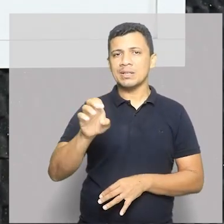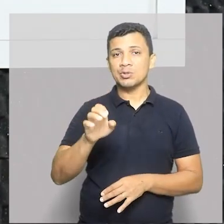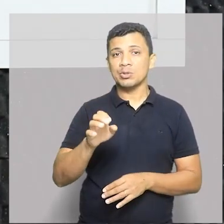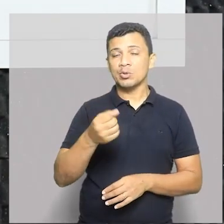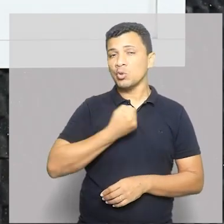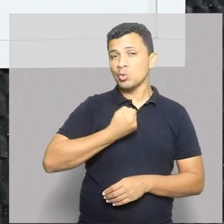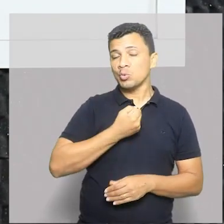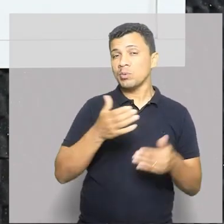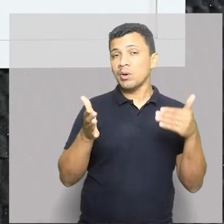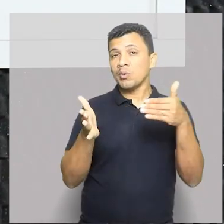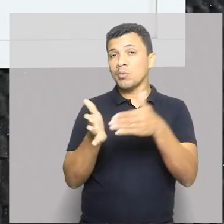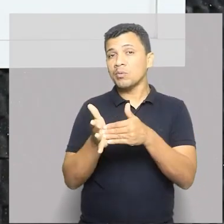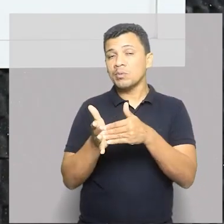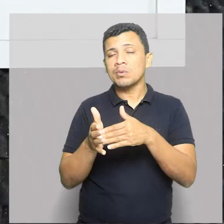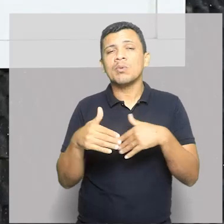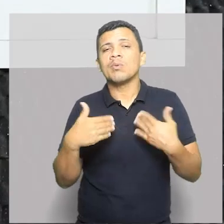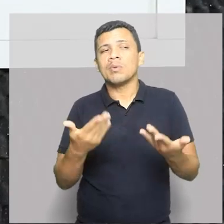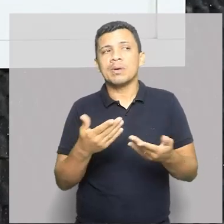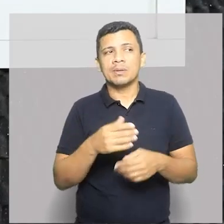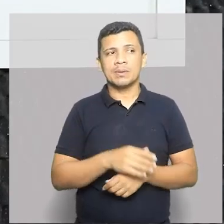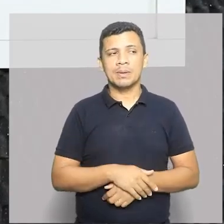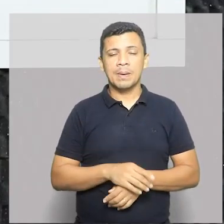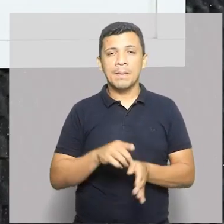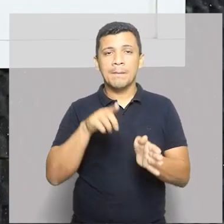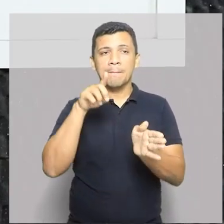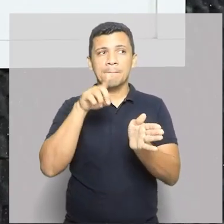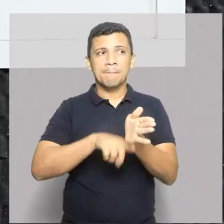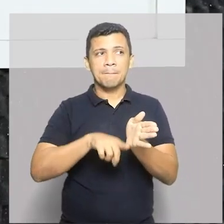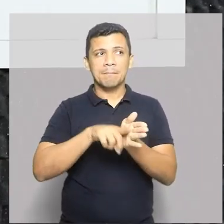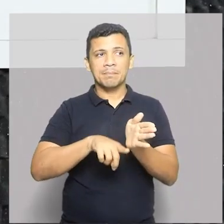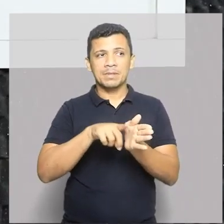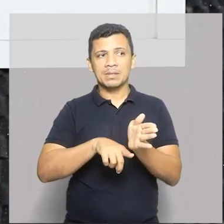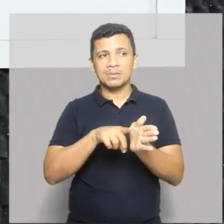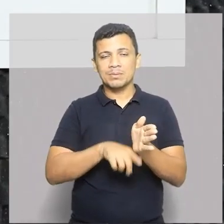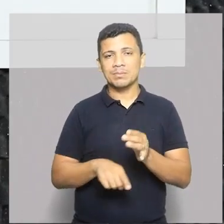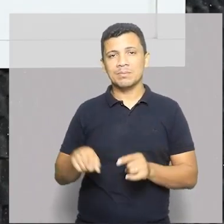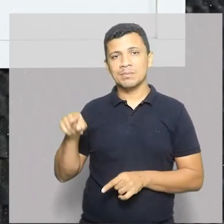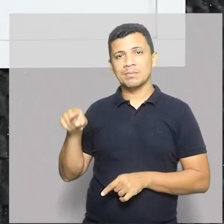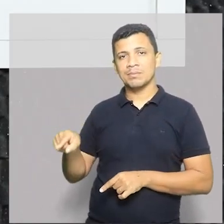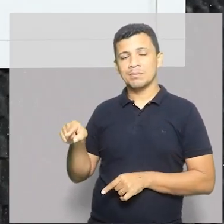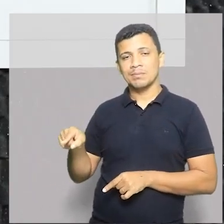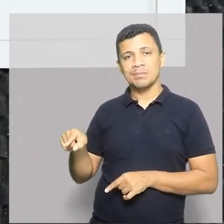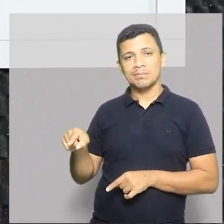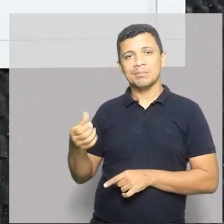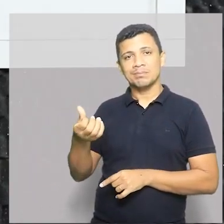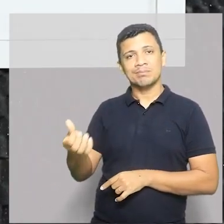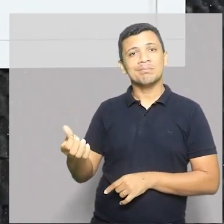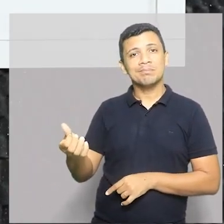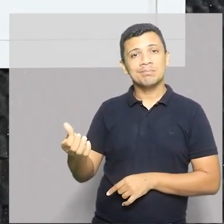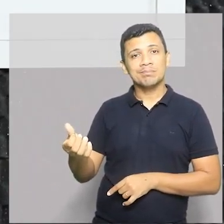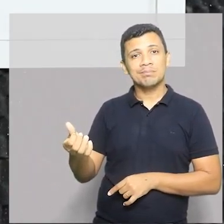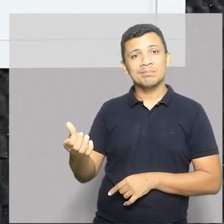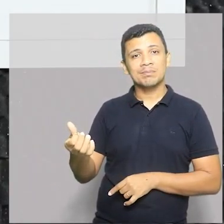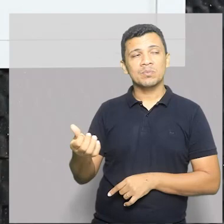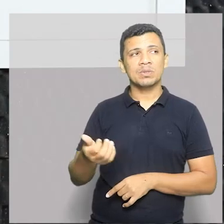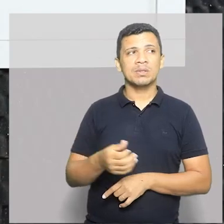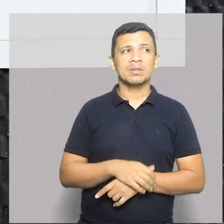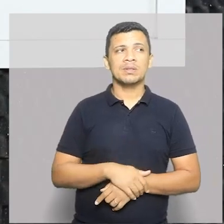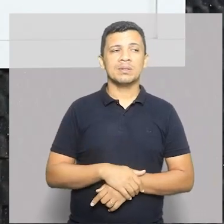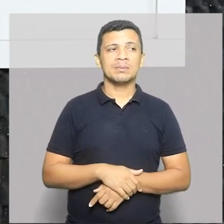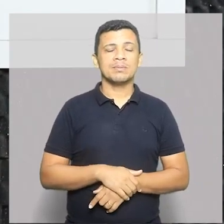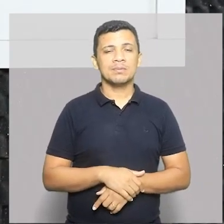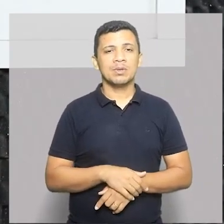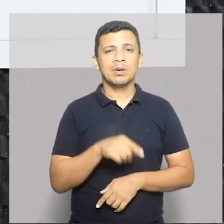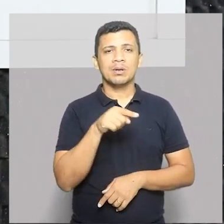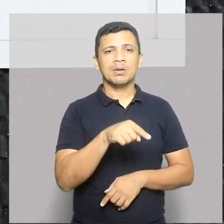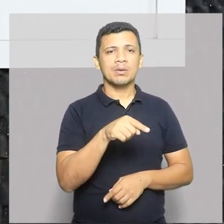número, o algarismo das unidades, menos esse número com o algarismo das unidades. Quem é o algarismo da unidade